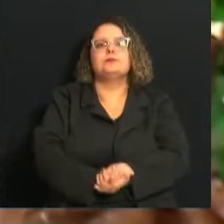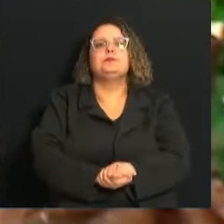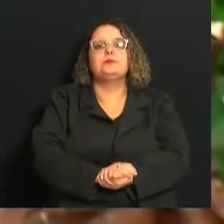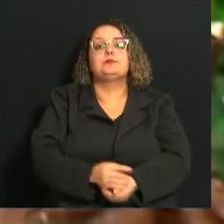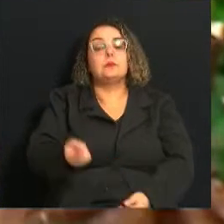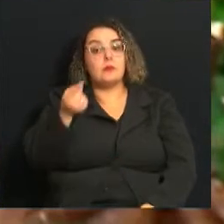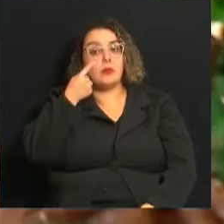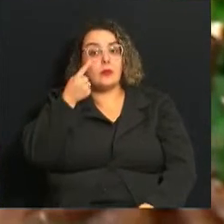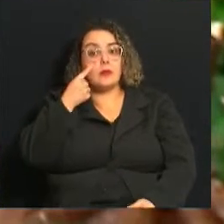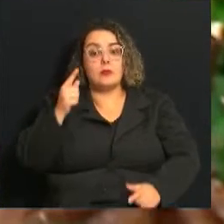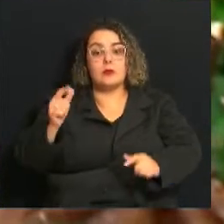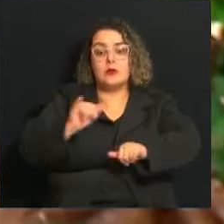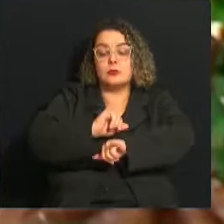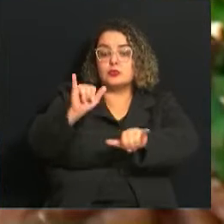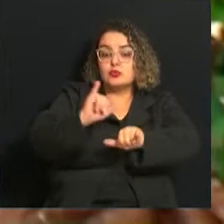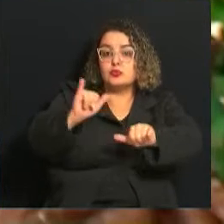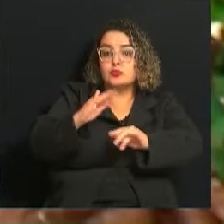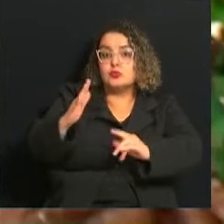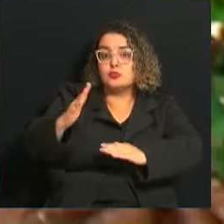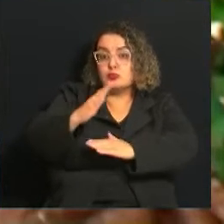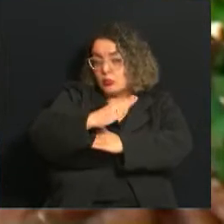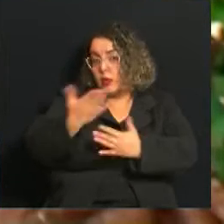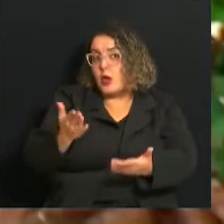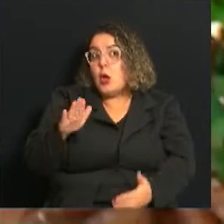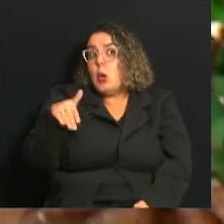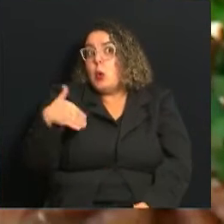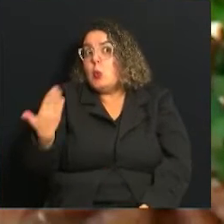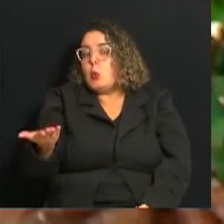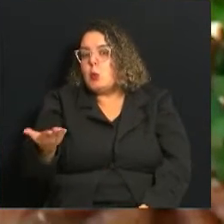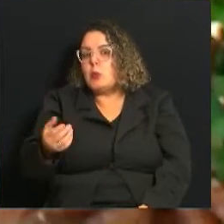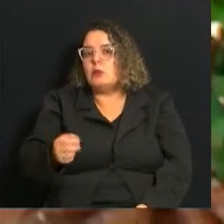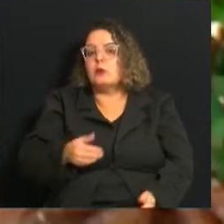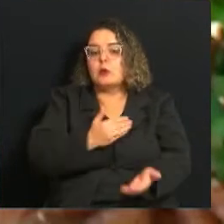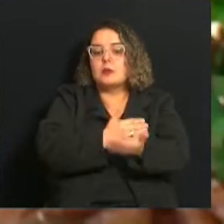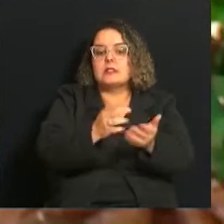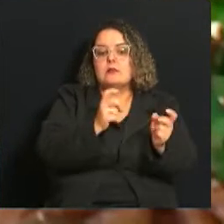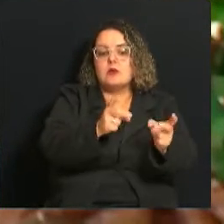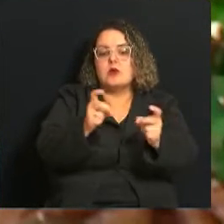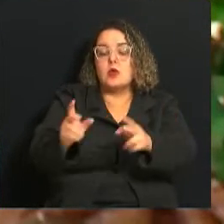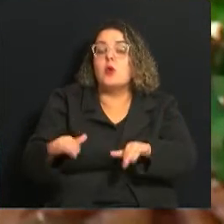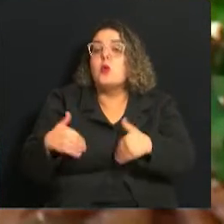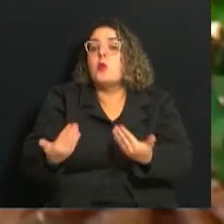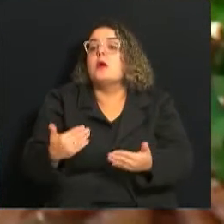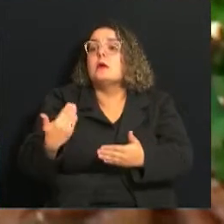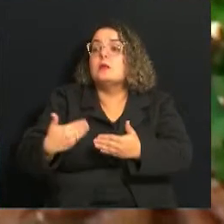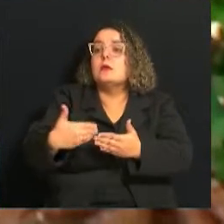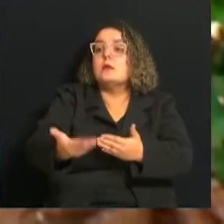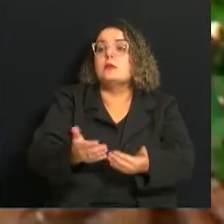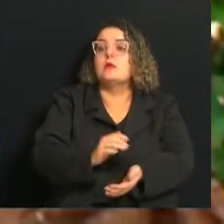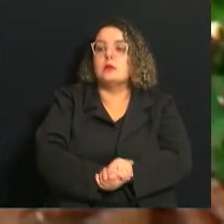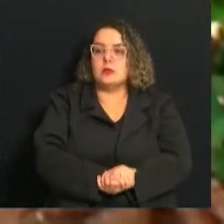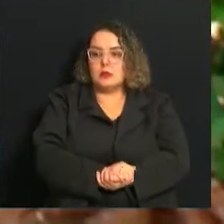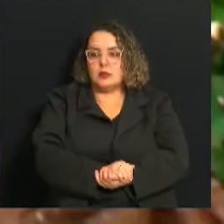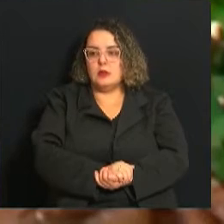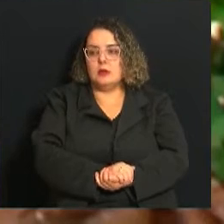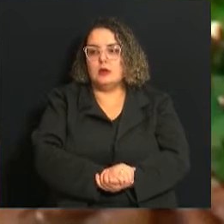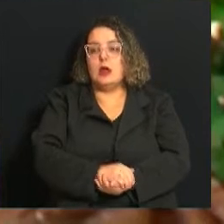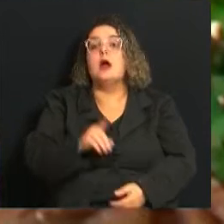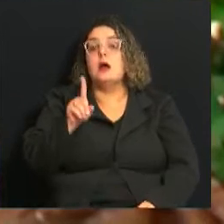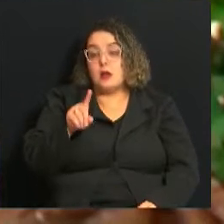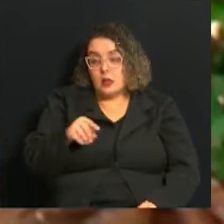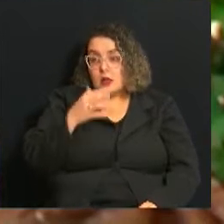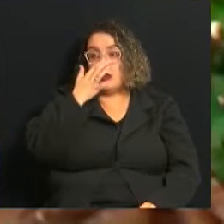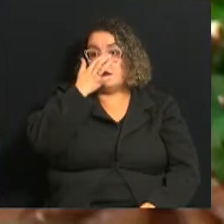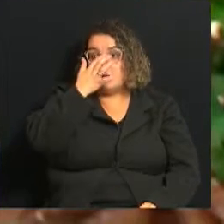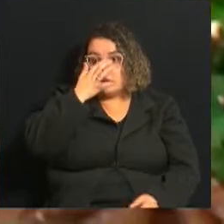jornal certamente está perguntando quando isso vai para o mercado, quais são os próximos passos, enfim. Os próximos passos são justamente